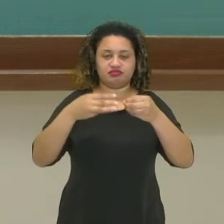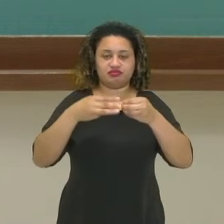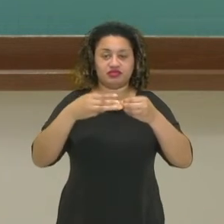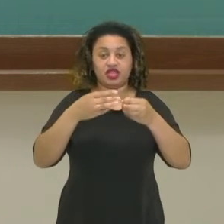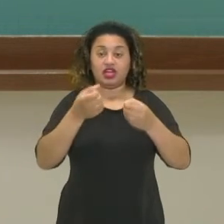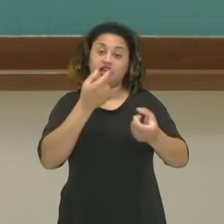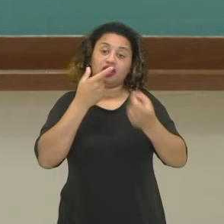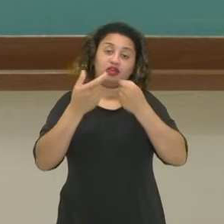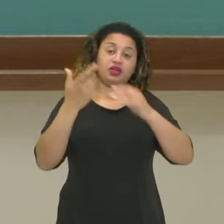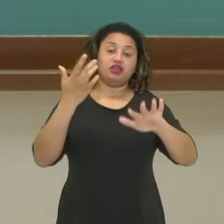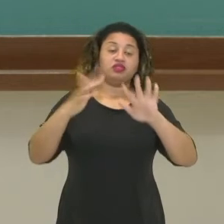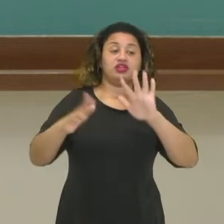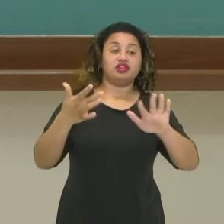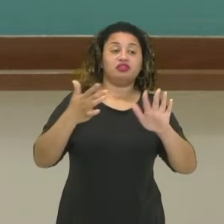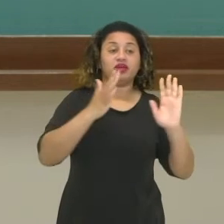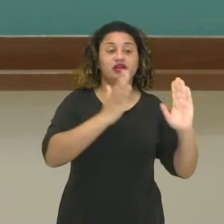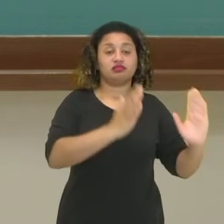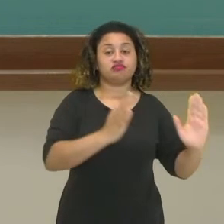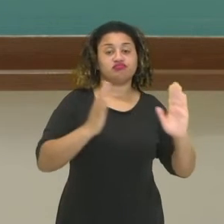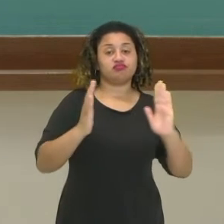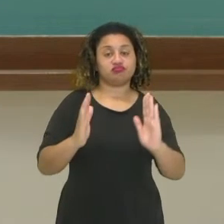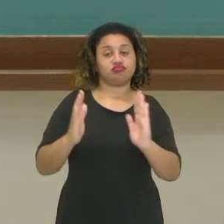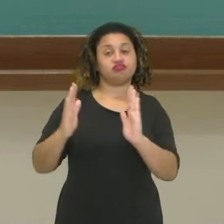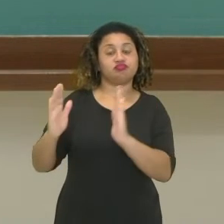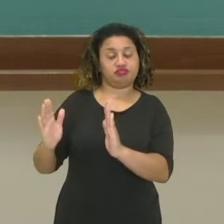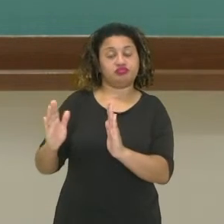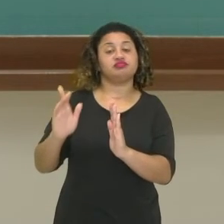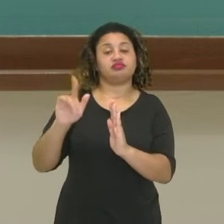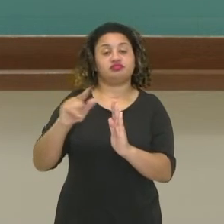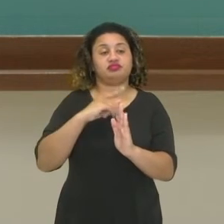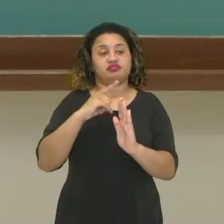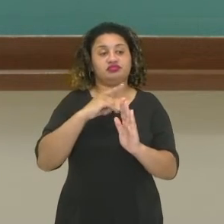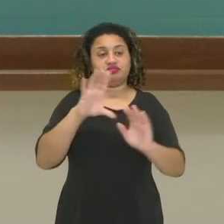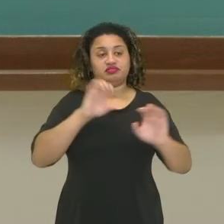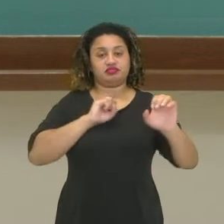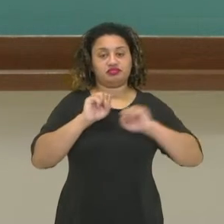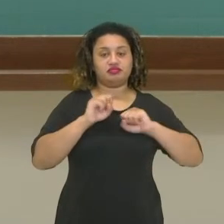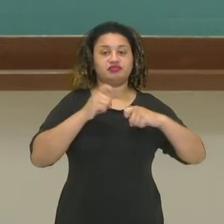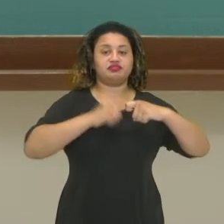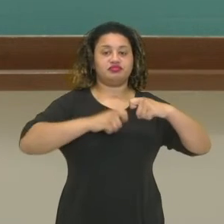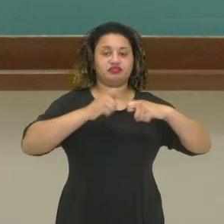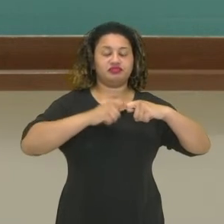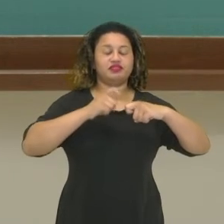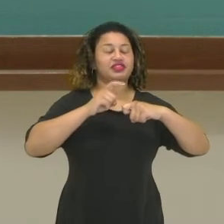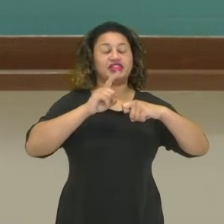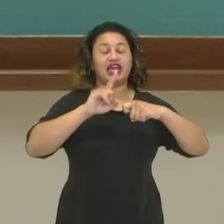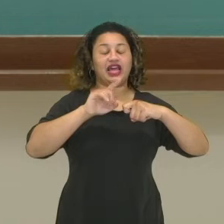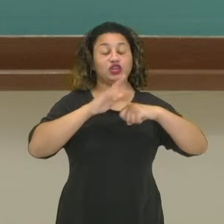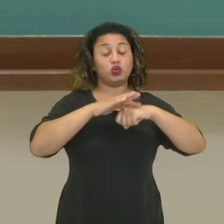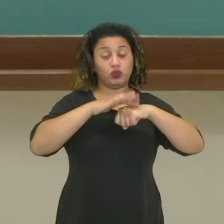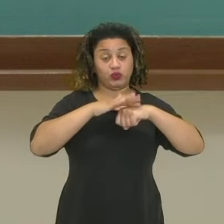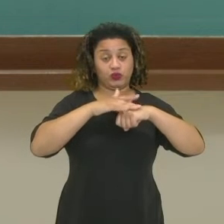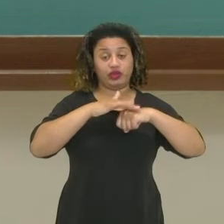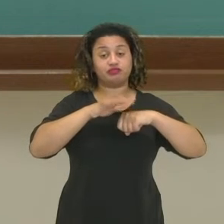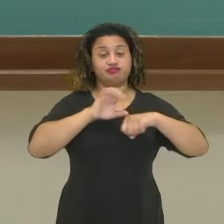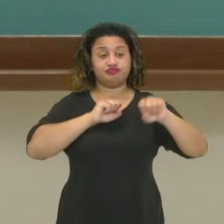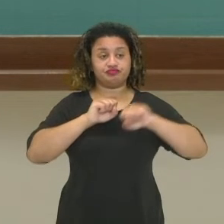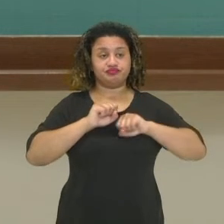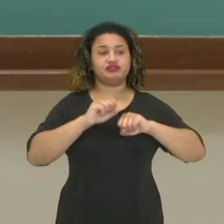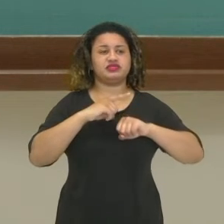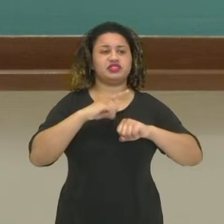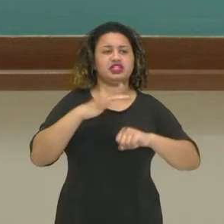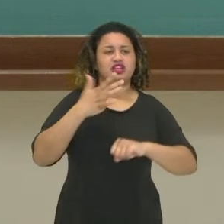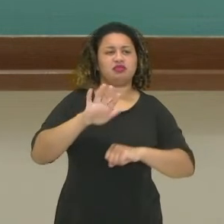com o estágio que você está dessa infecção pelo HIV. Existem mais ou menos 21,